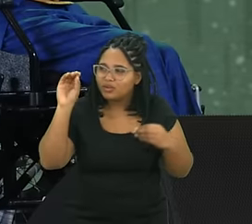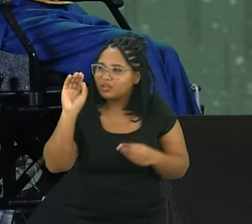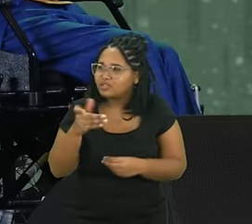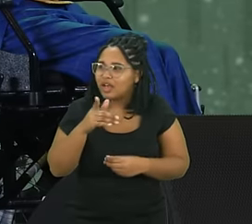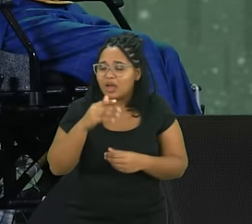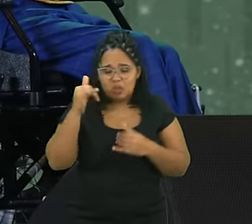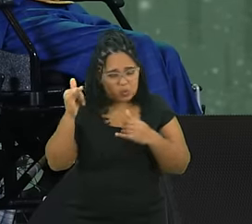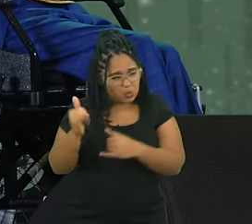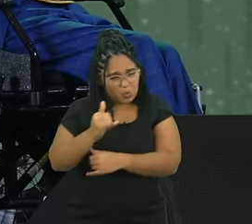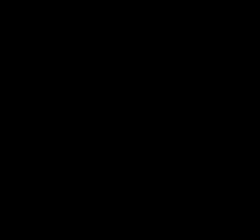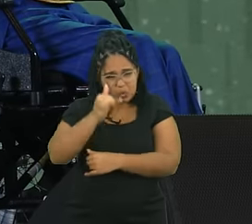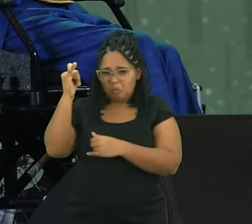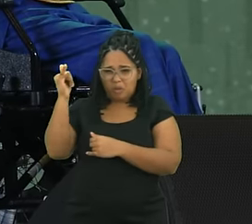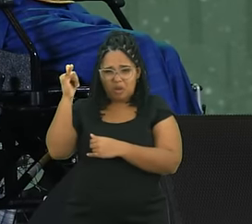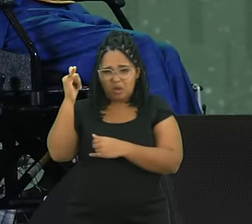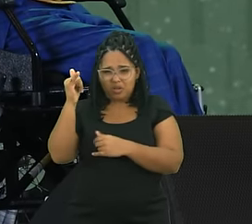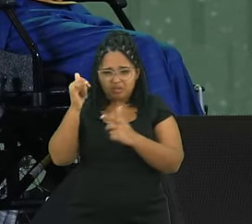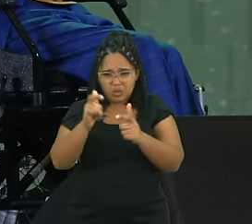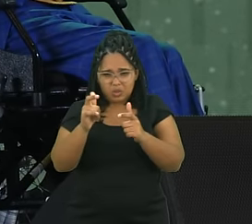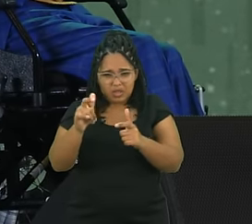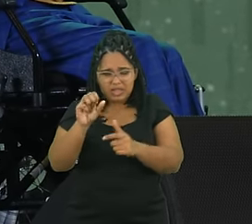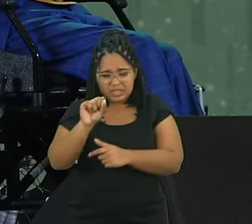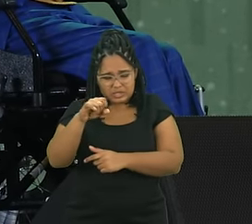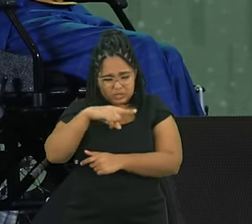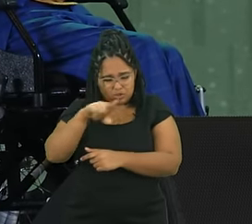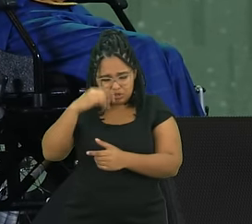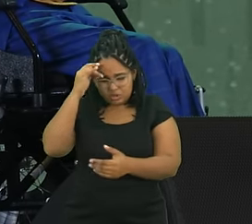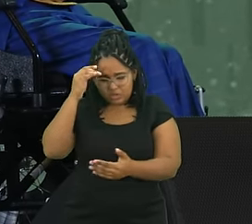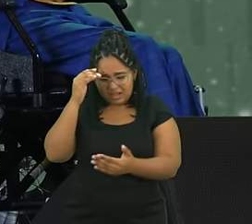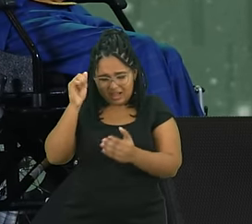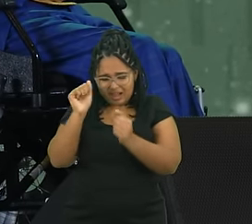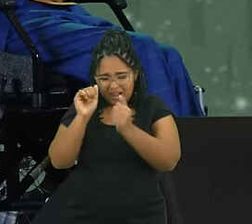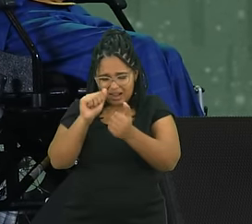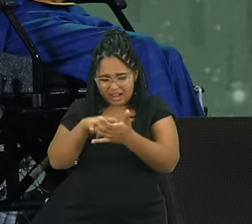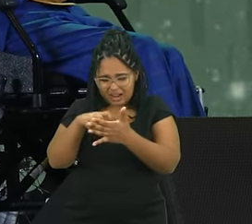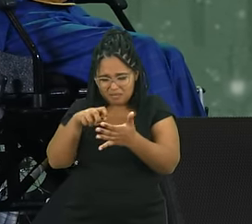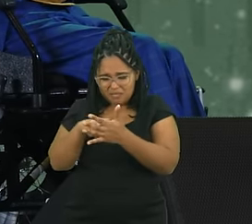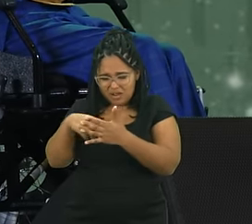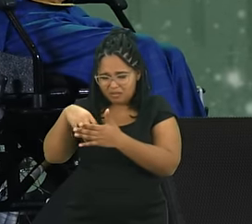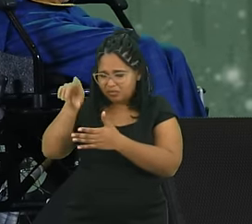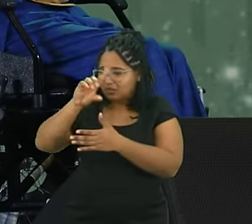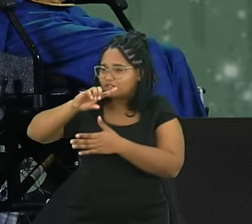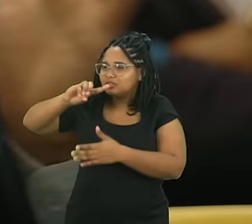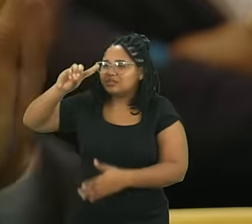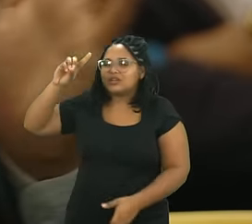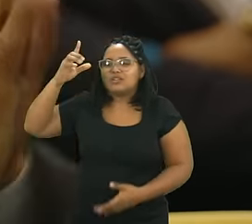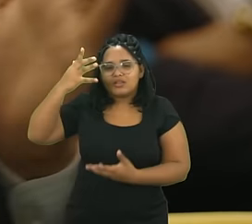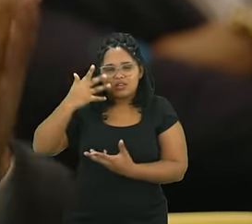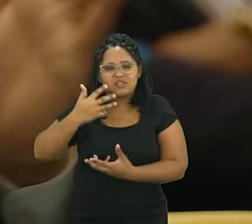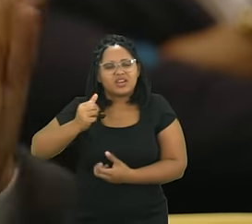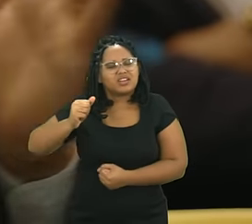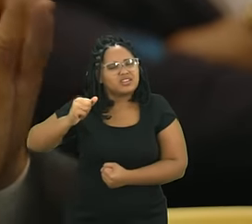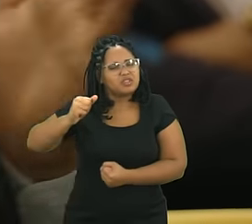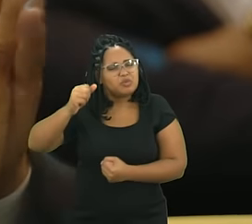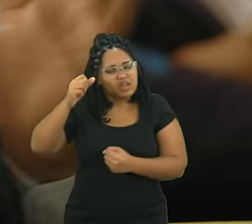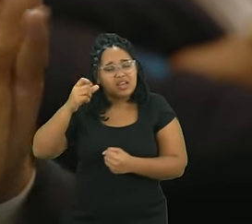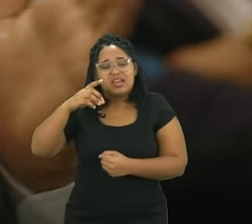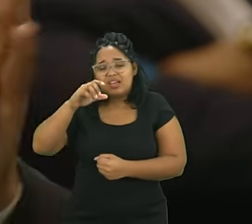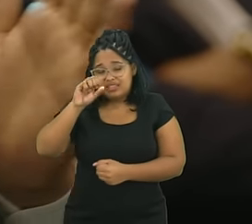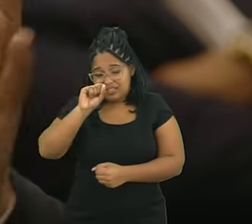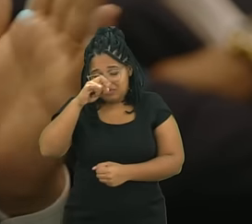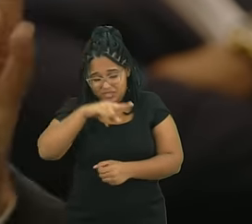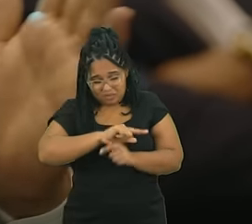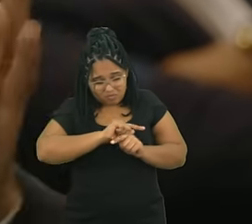clamarmos, o Senhor nos ouvirá. Creia neste Deus se você está passando por um vale. Creia que o Senhor pode fazer o